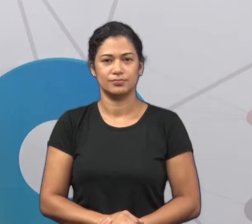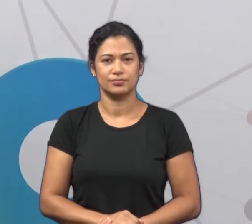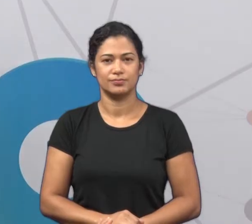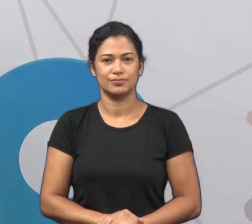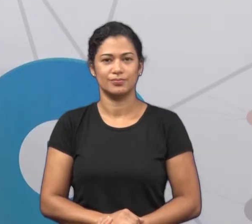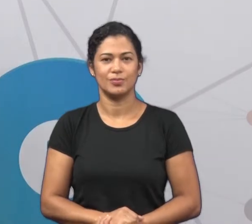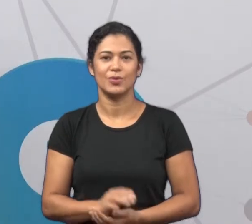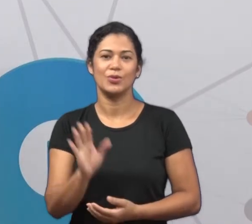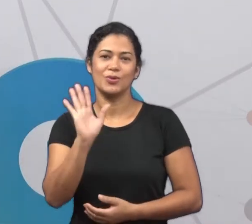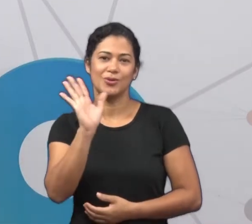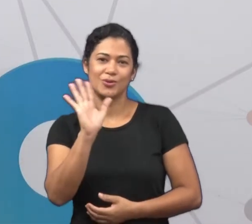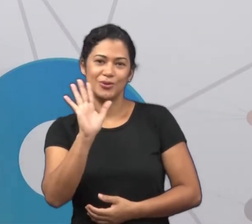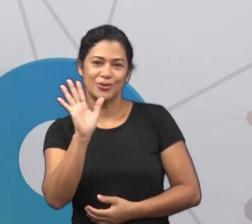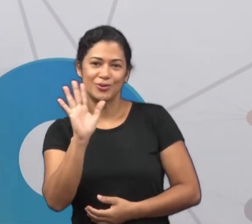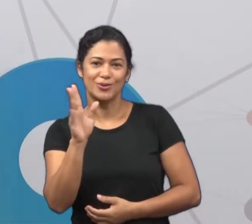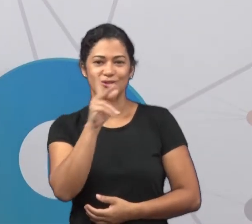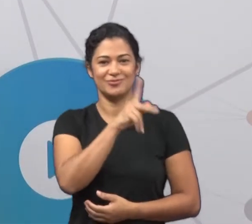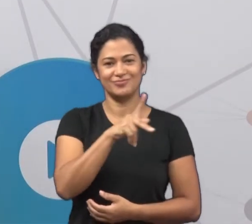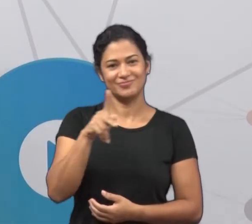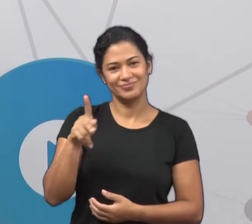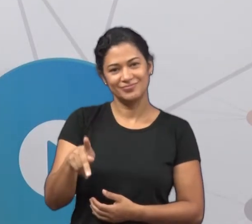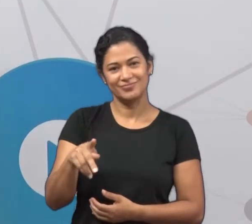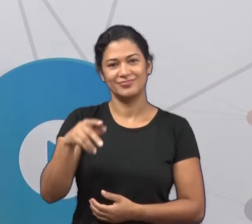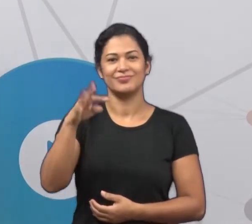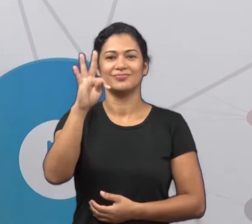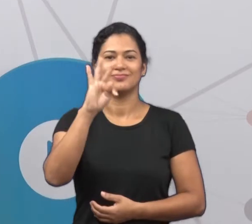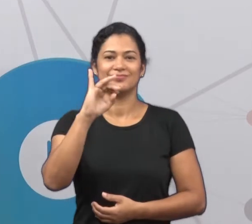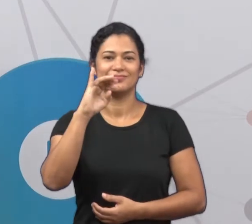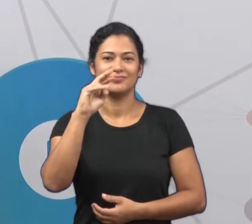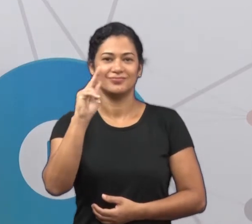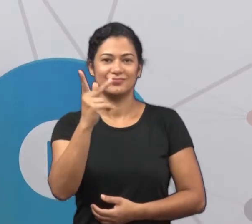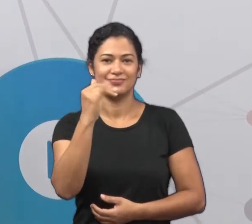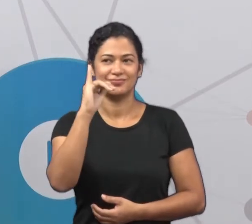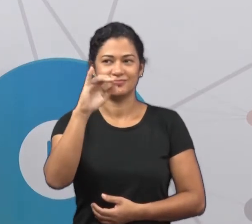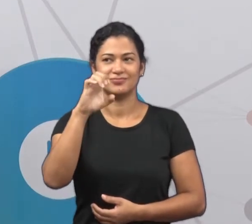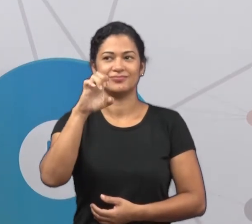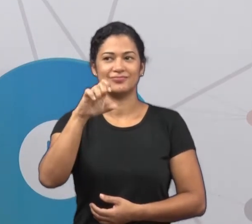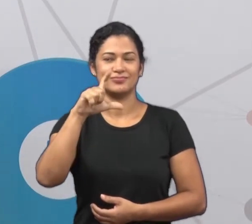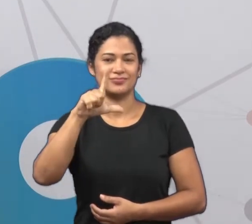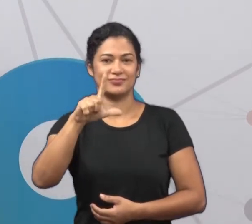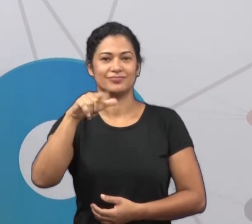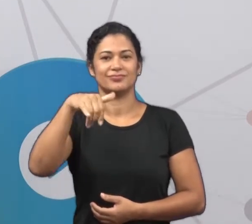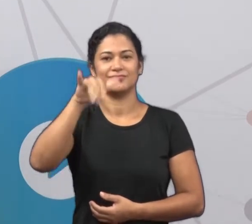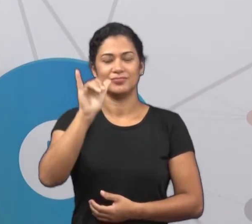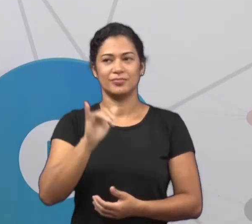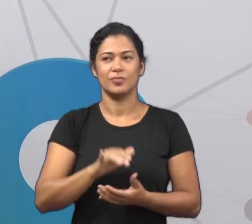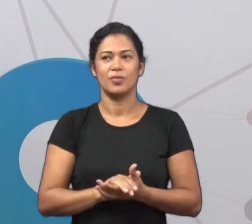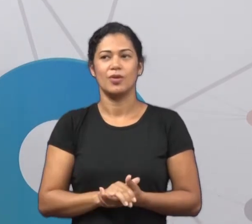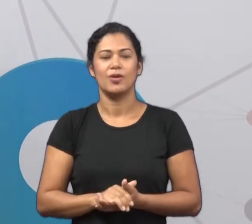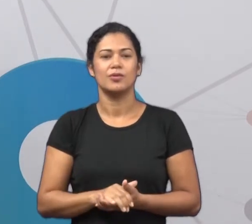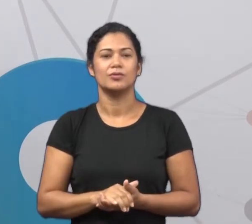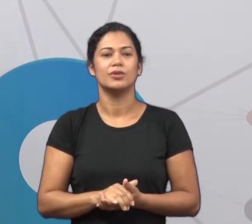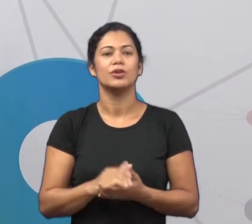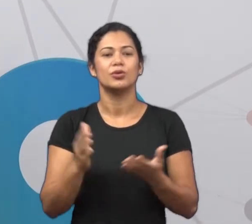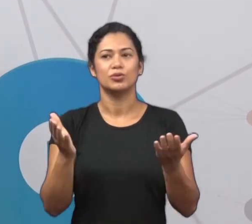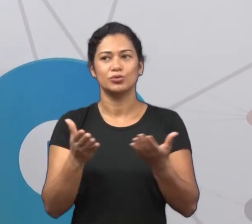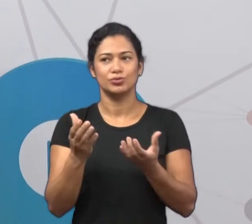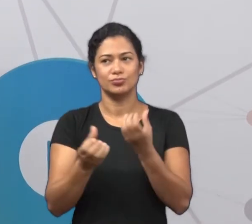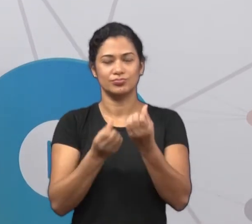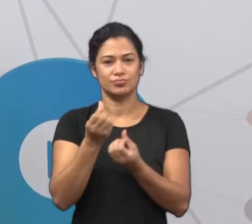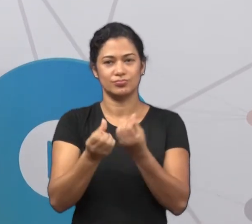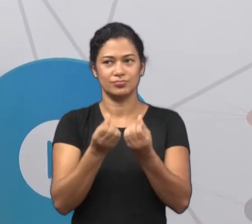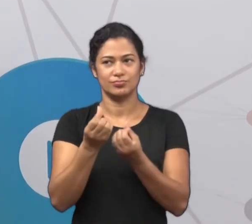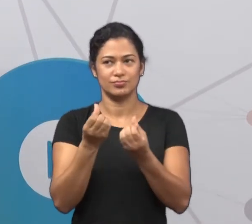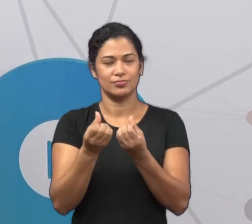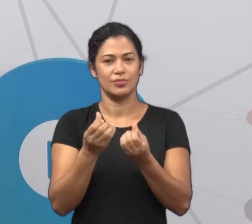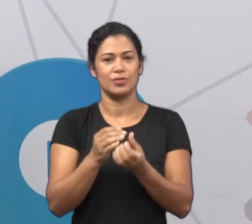Oi, tudo bem? Eu sou a professora de matemática, Tiele, da EJA, módulo 1. Nós vamos estar trabalhando aí operações com números